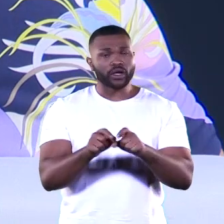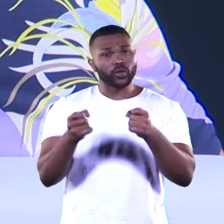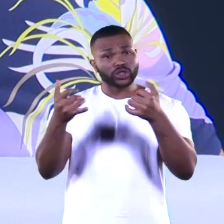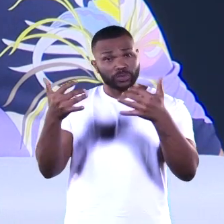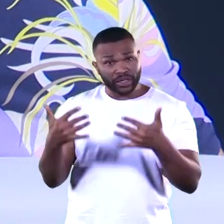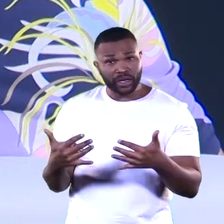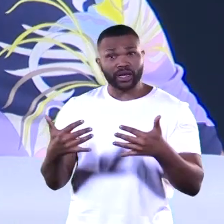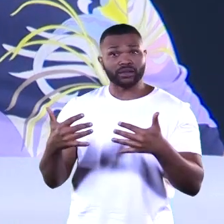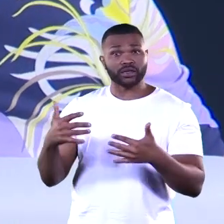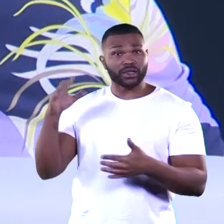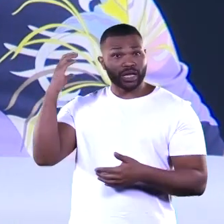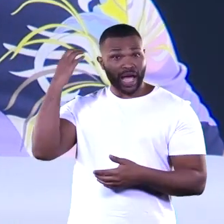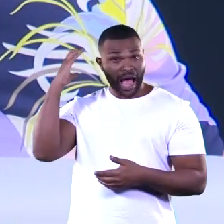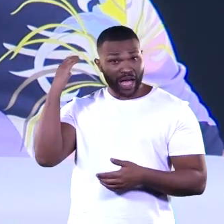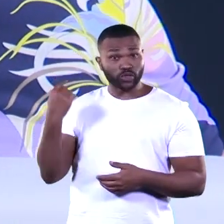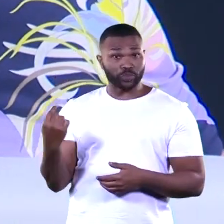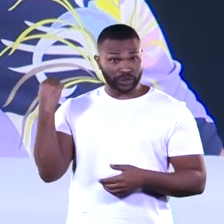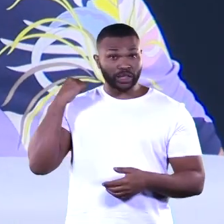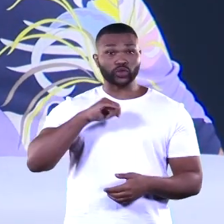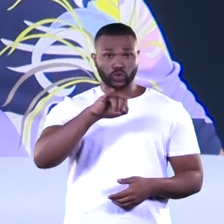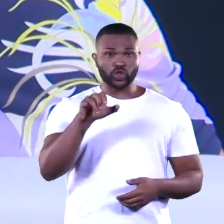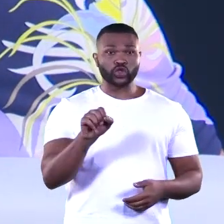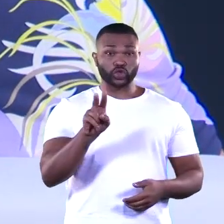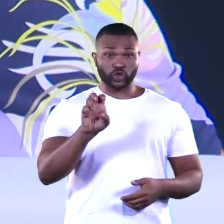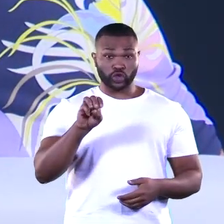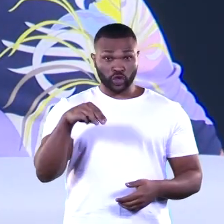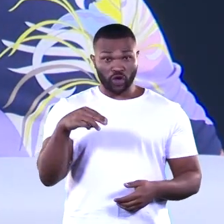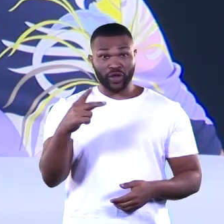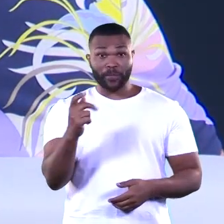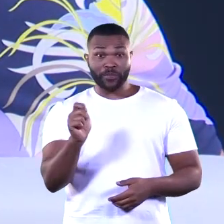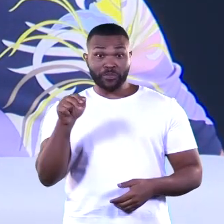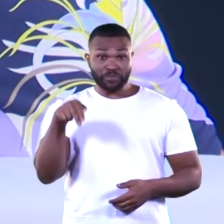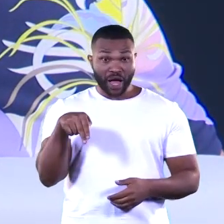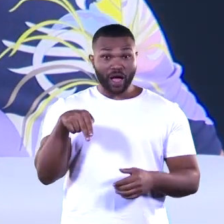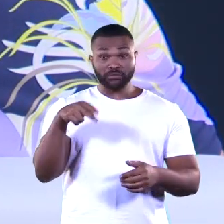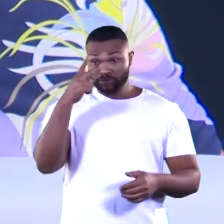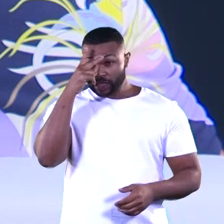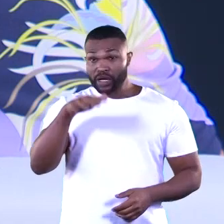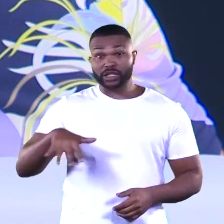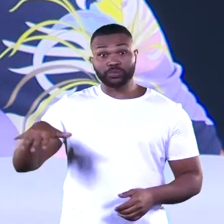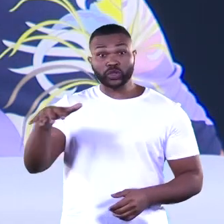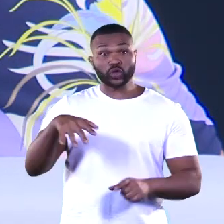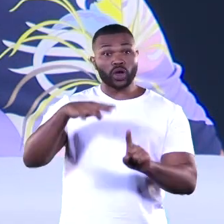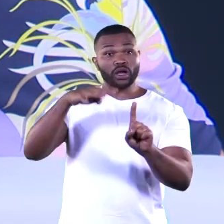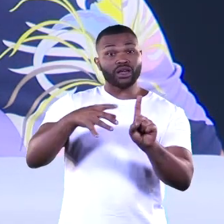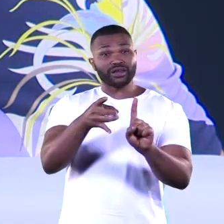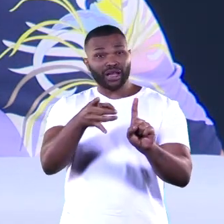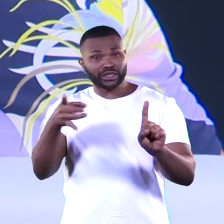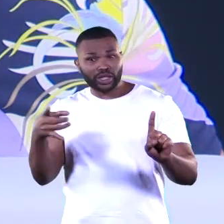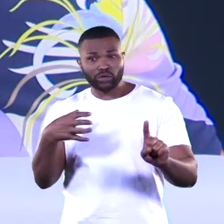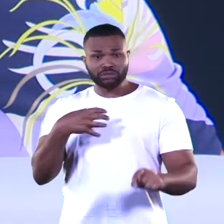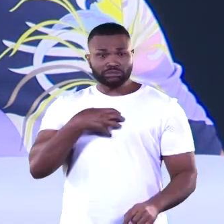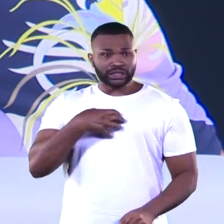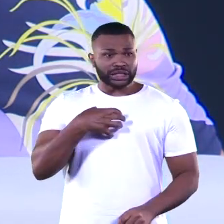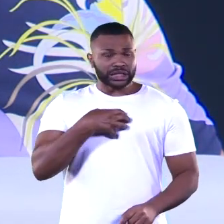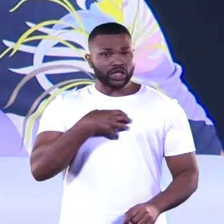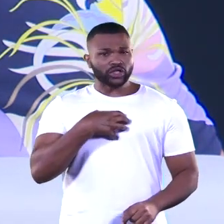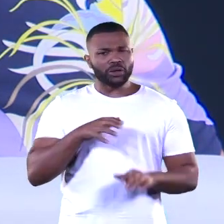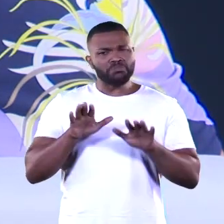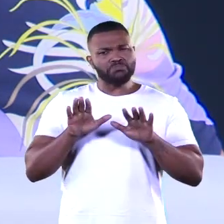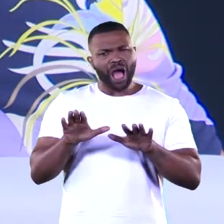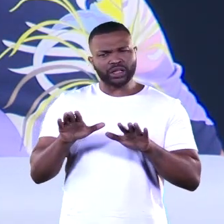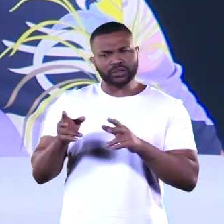direita, como era a Jovem Pan, eu fui muito cancelado. Mas esse cancelamento me abalou por um tempo até eu perceber que era de um nicho ao qual eu